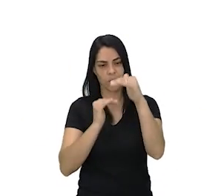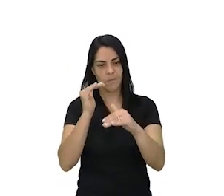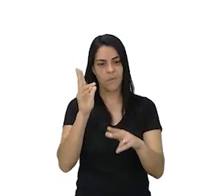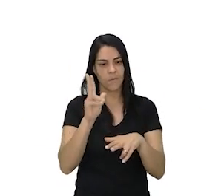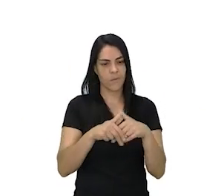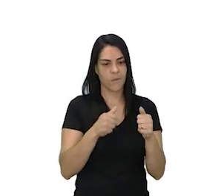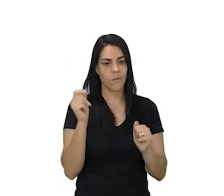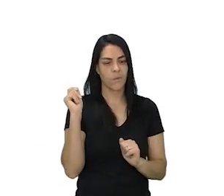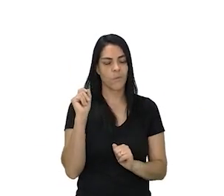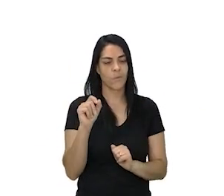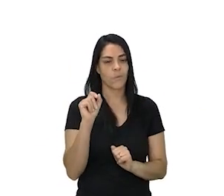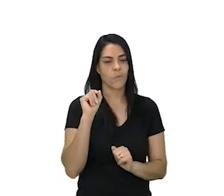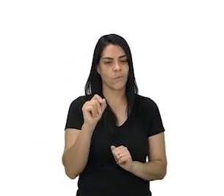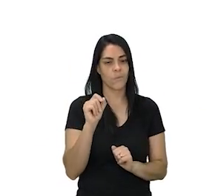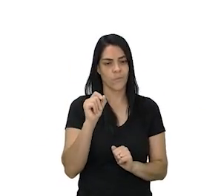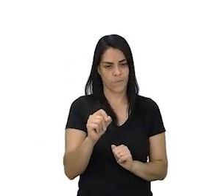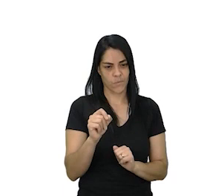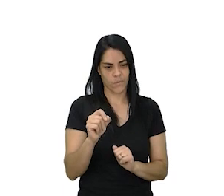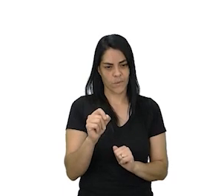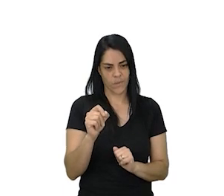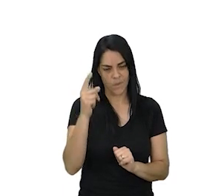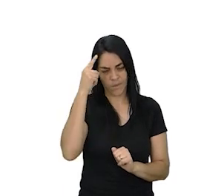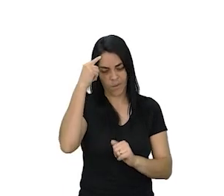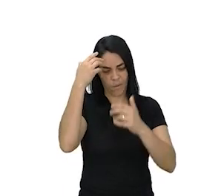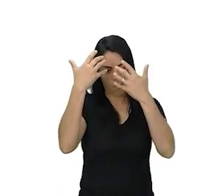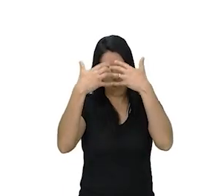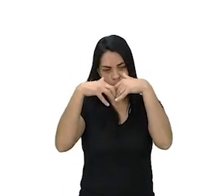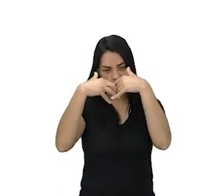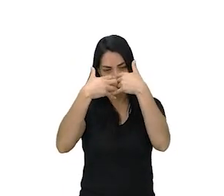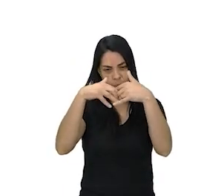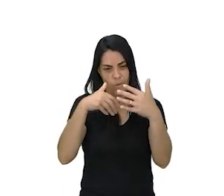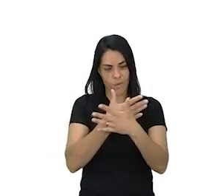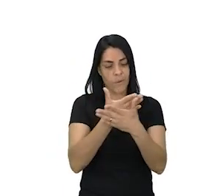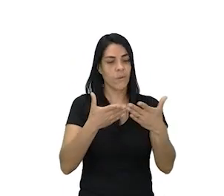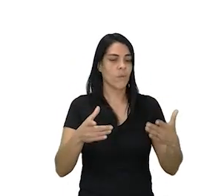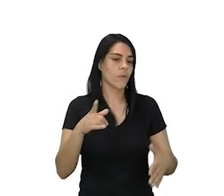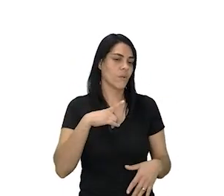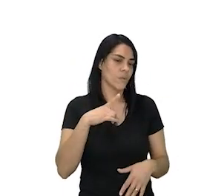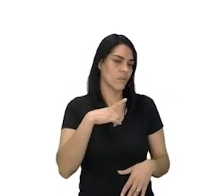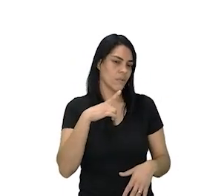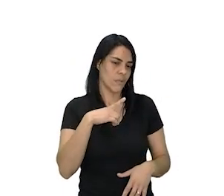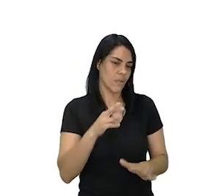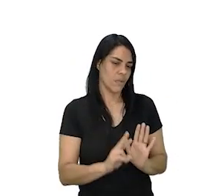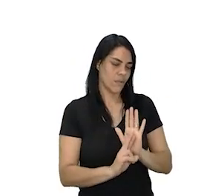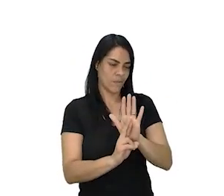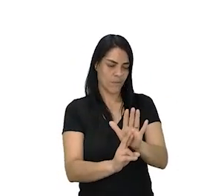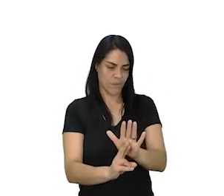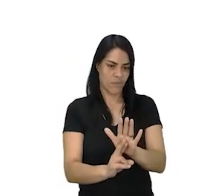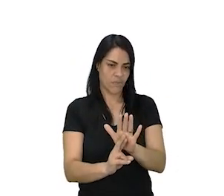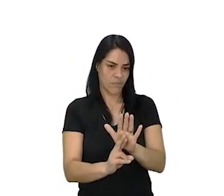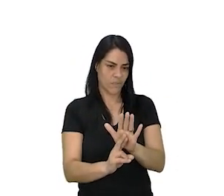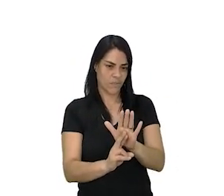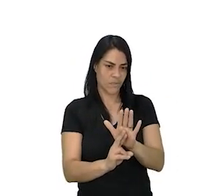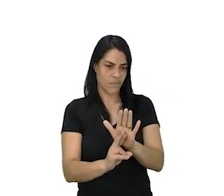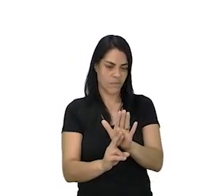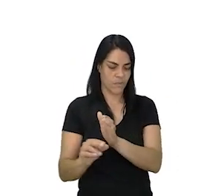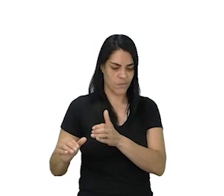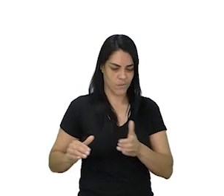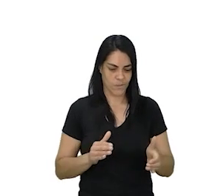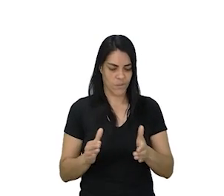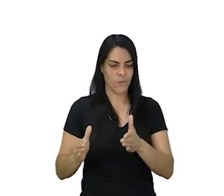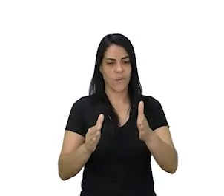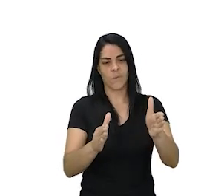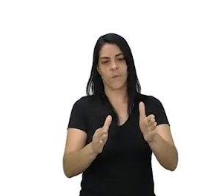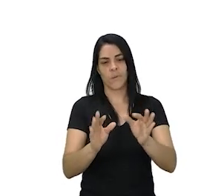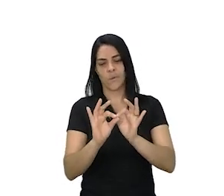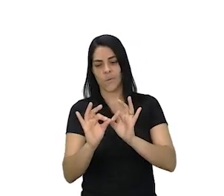quê? Dos raciocínios que a gente vai tendo e que vai, no fundo, representando, né? Um caminho mais longo ou